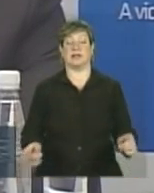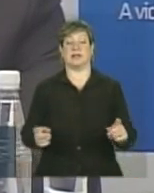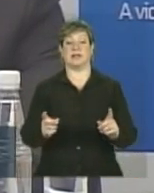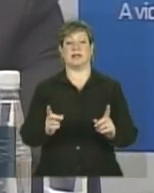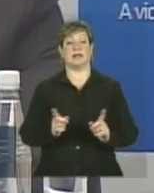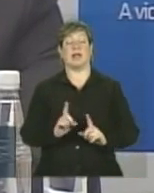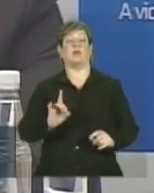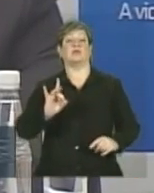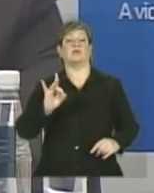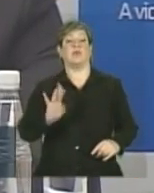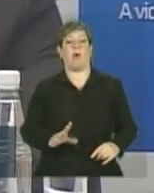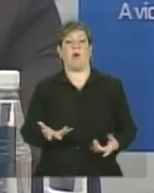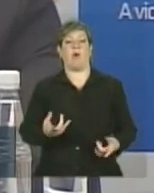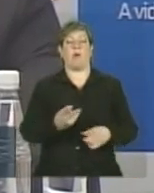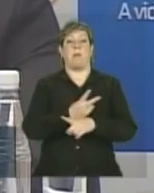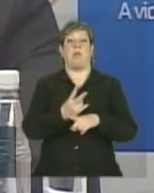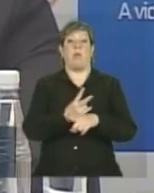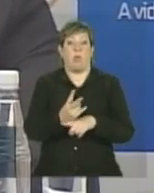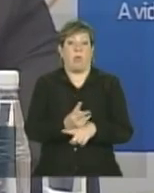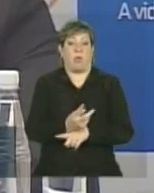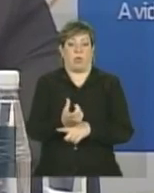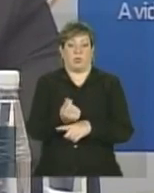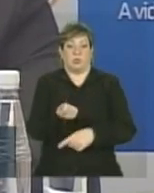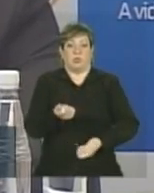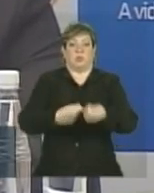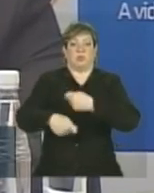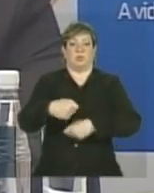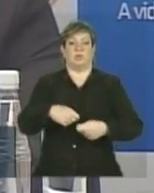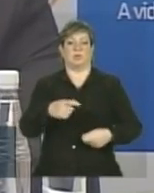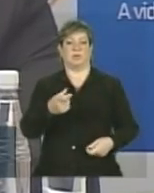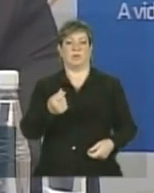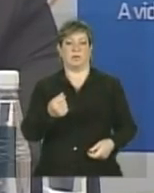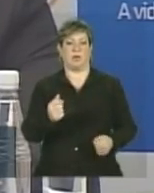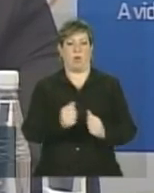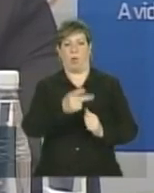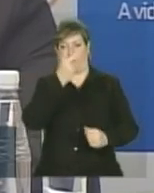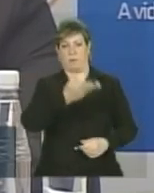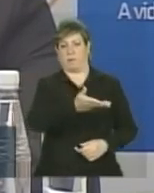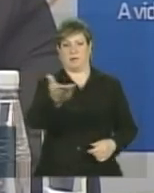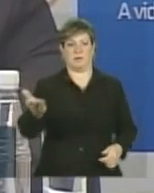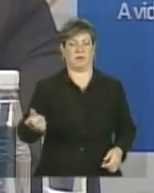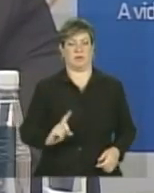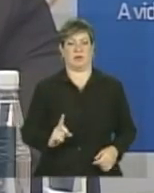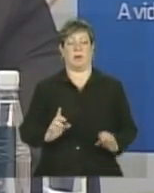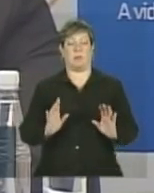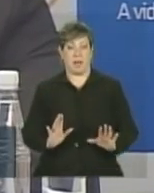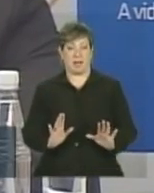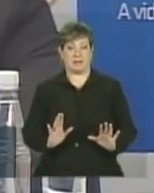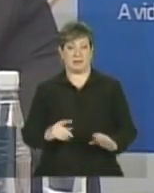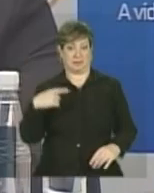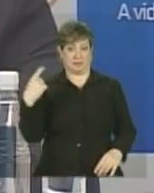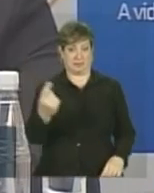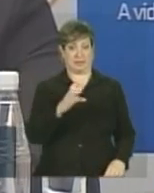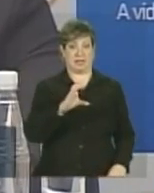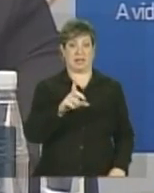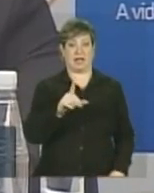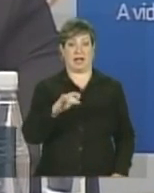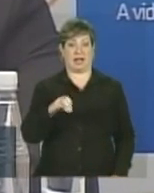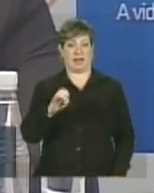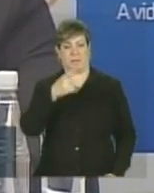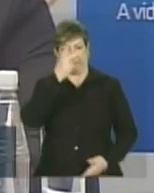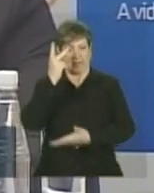e não simplesmente procurando rentabilizar ao máximo a relação com o cliente. Quer dizer, o cliente tem que enxergar,